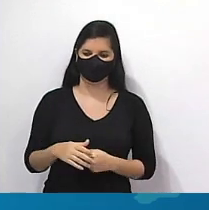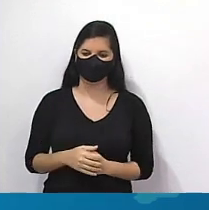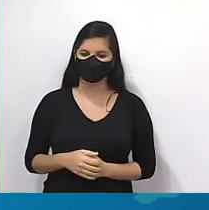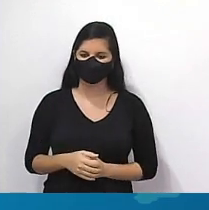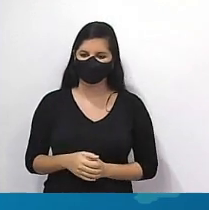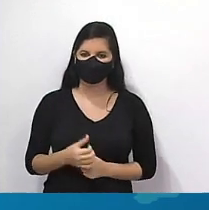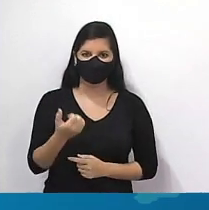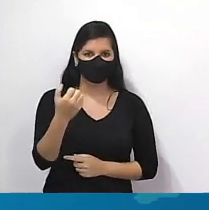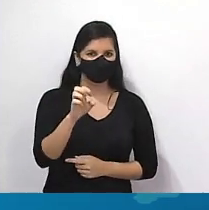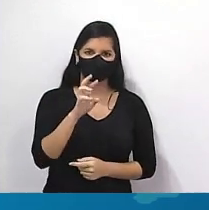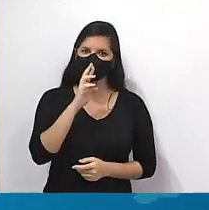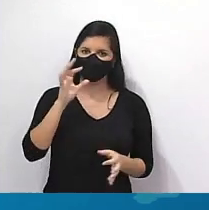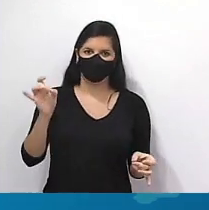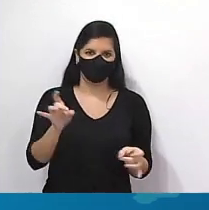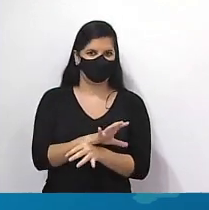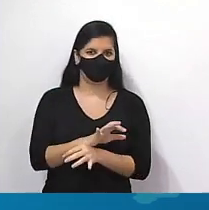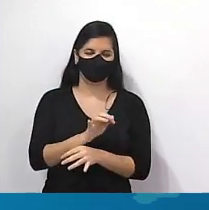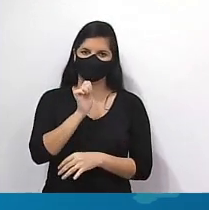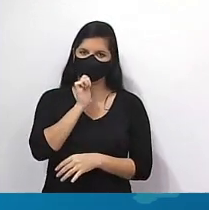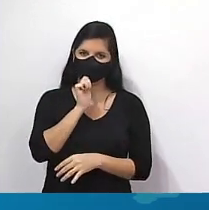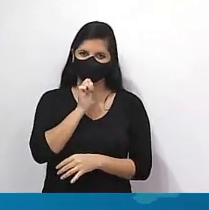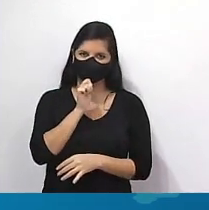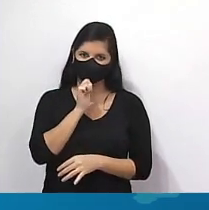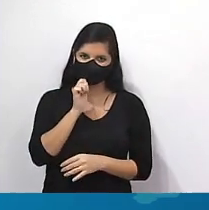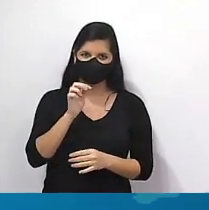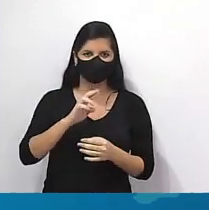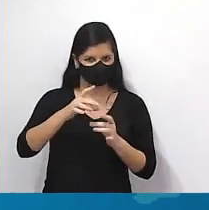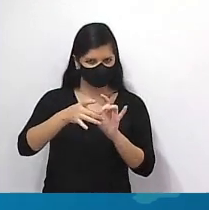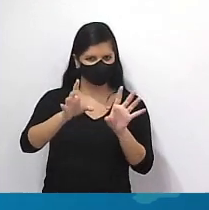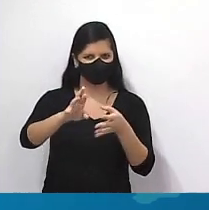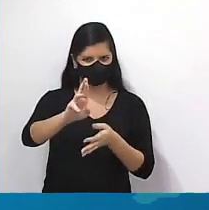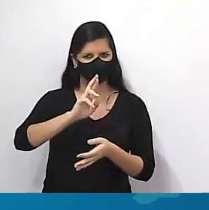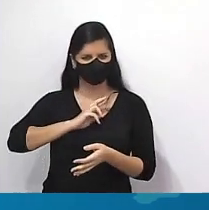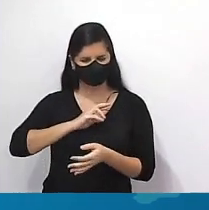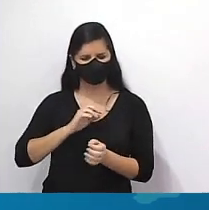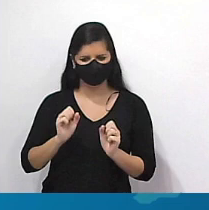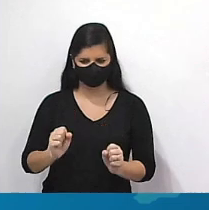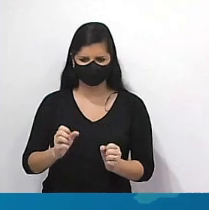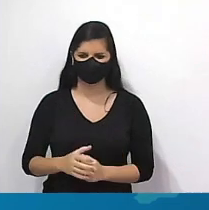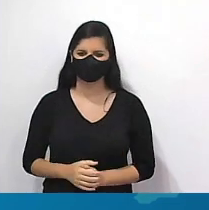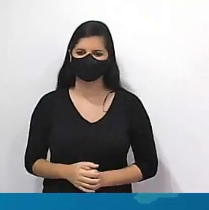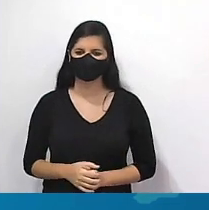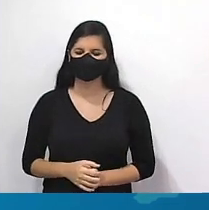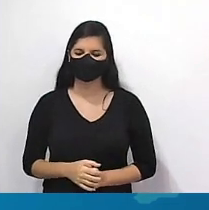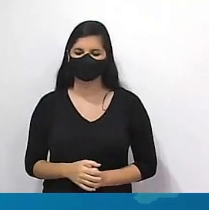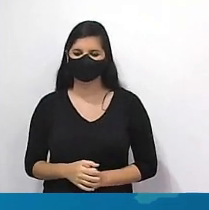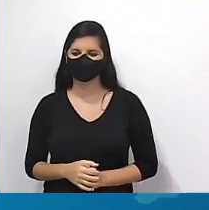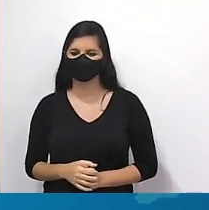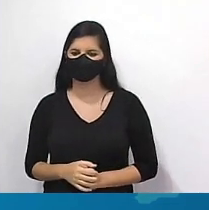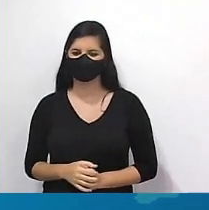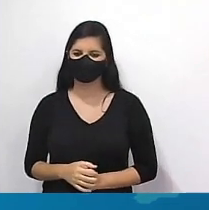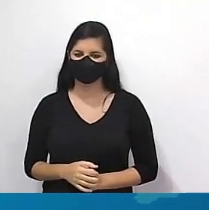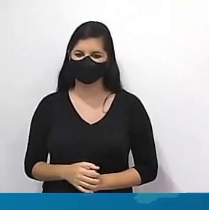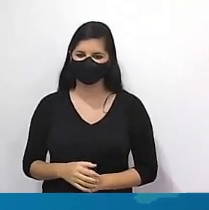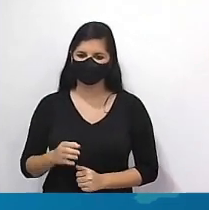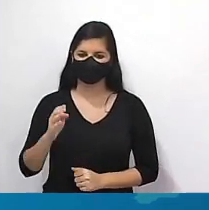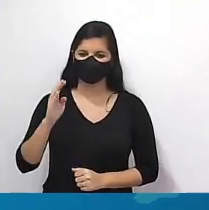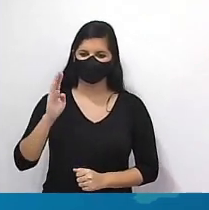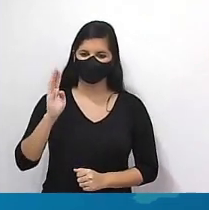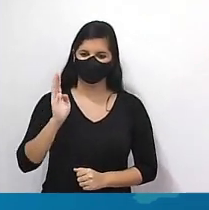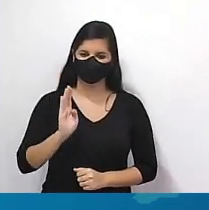não concluir essa questão também, não se preocupa, resolve e manda pra gente lá, tá bom? Vou te mostrar rapidão agora. Item